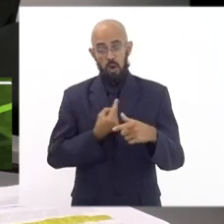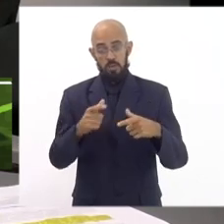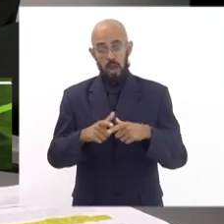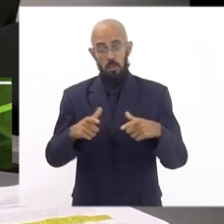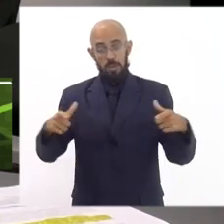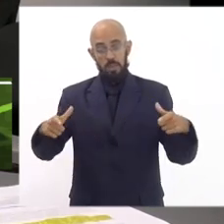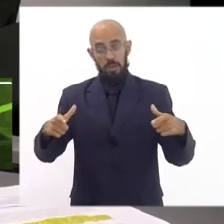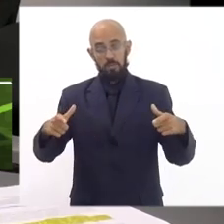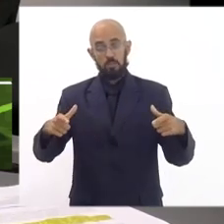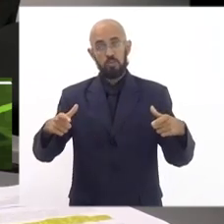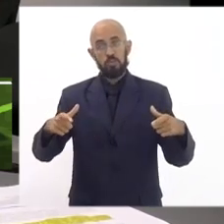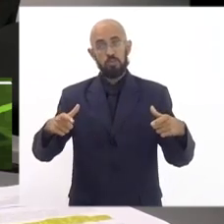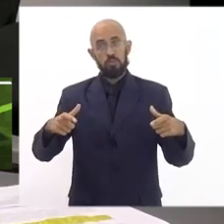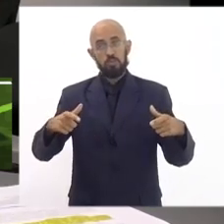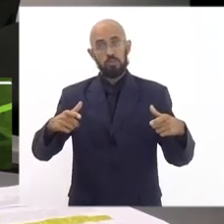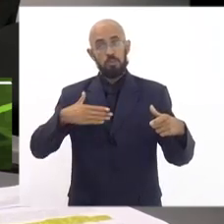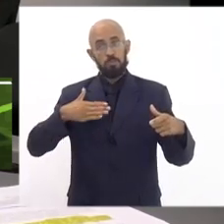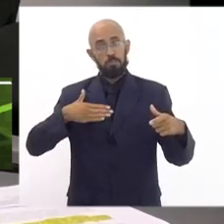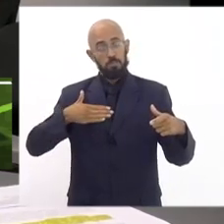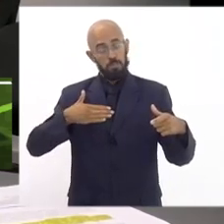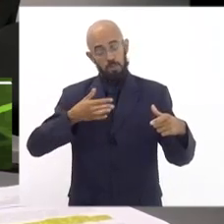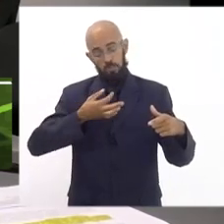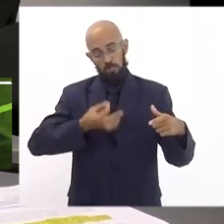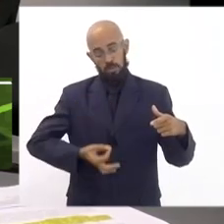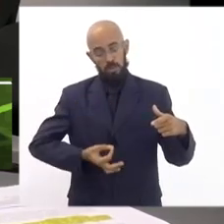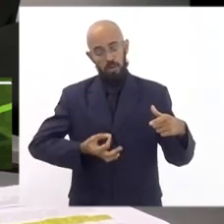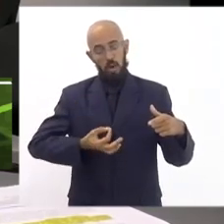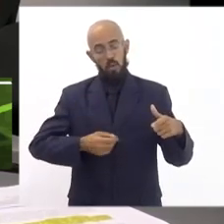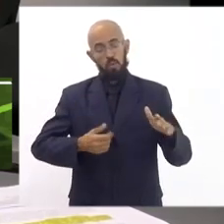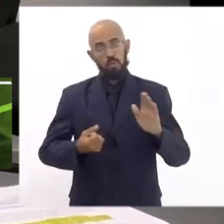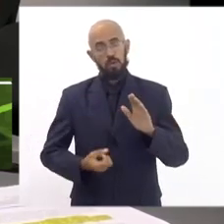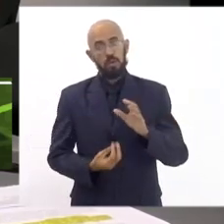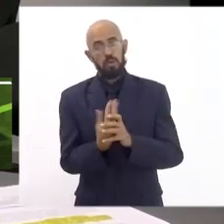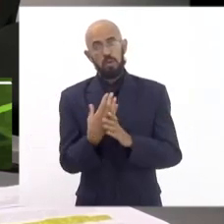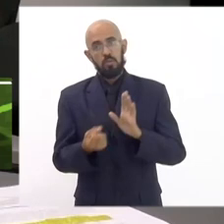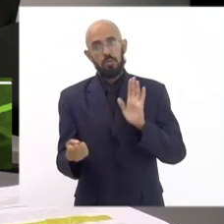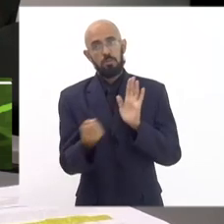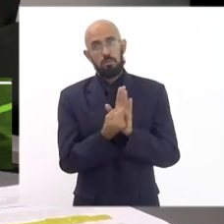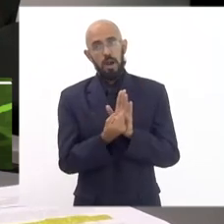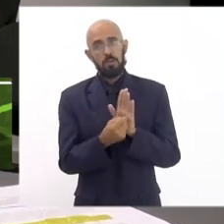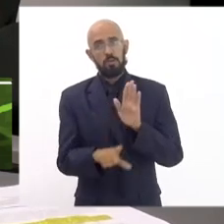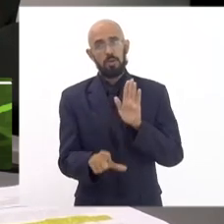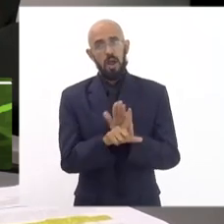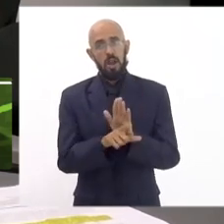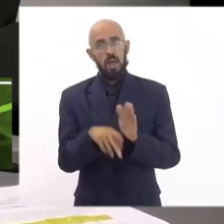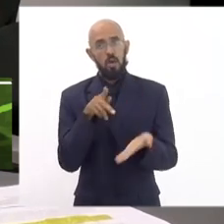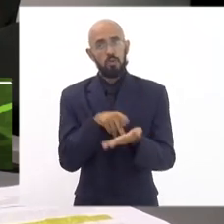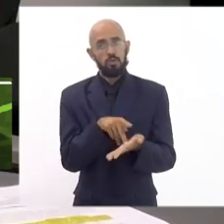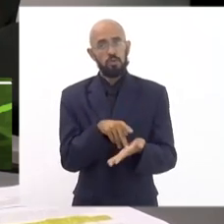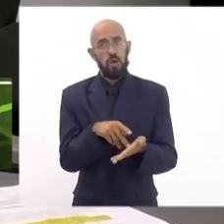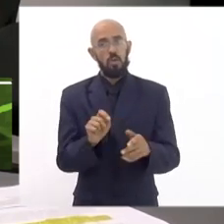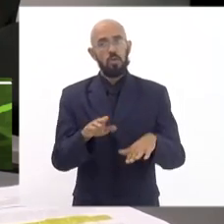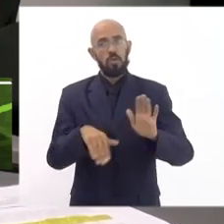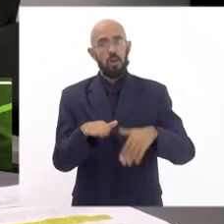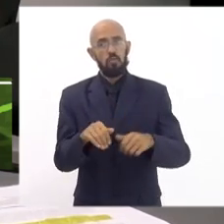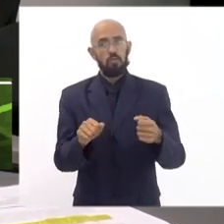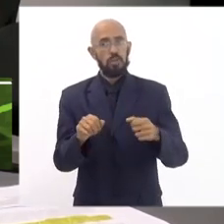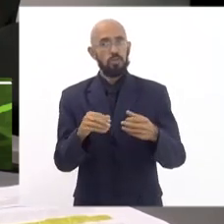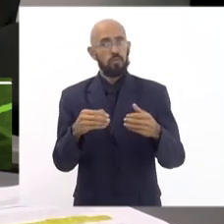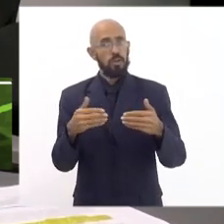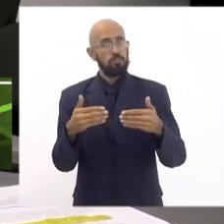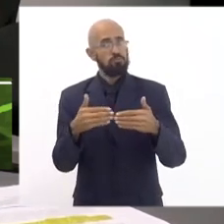ver, afeta a fonte de custeio apontada na lei originária, o que tornaria o projeto inconstitucional. Então, eu